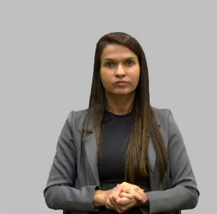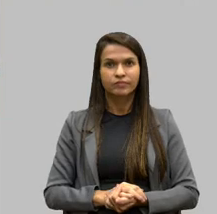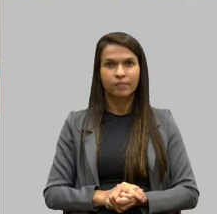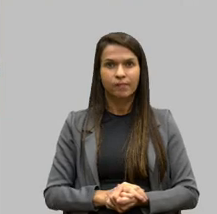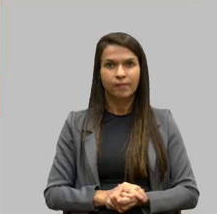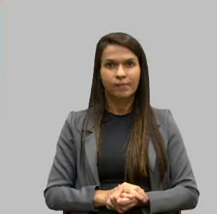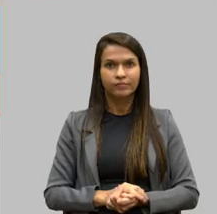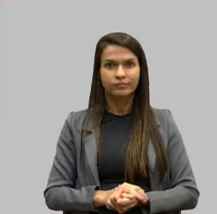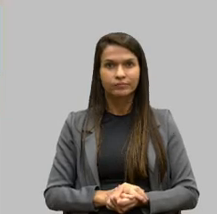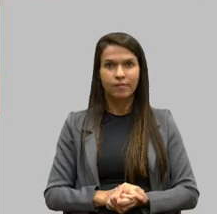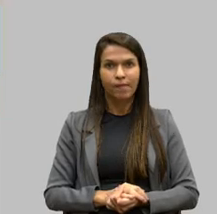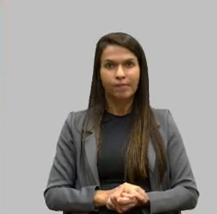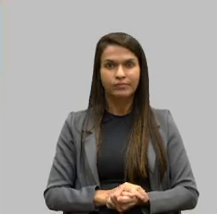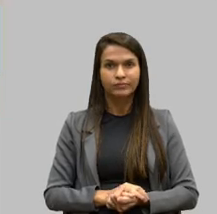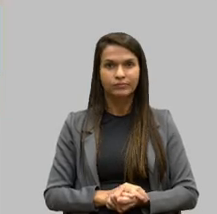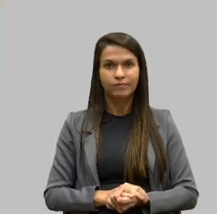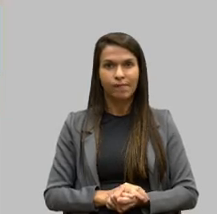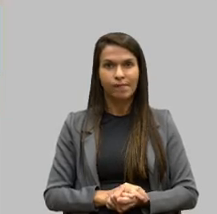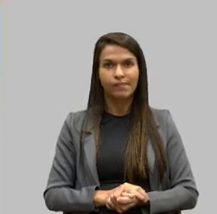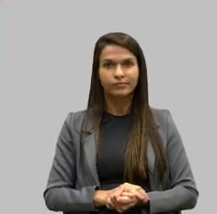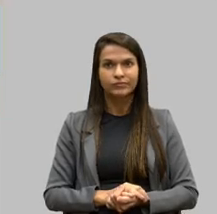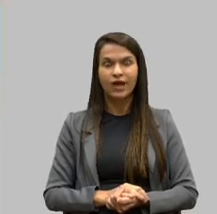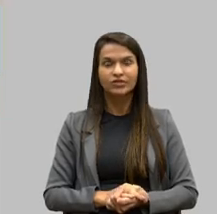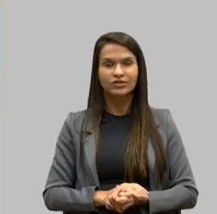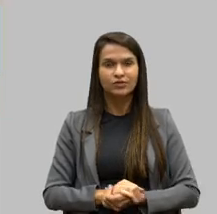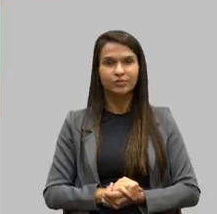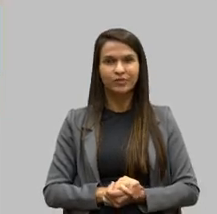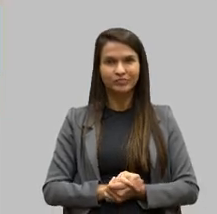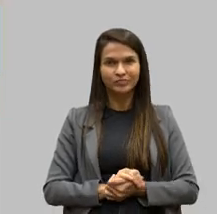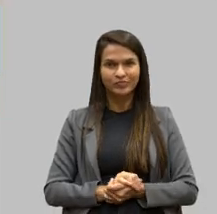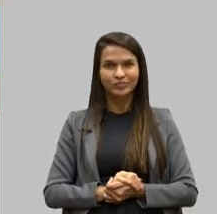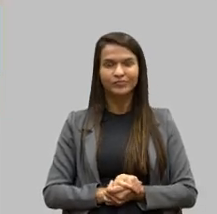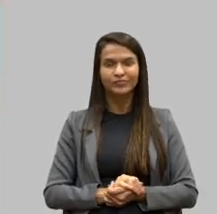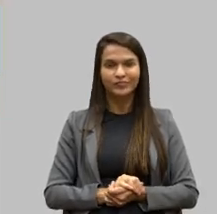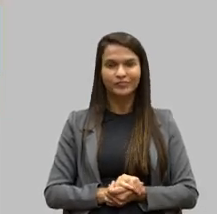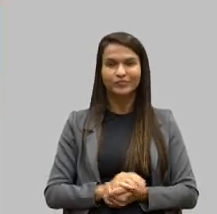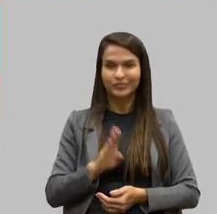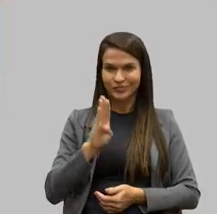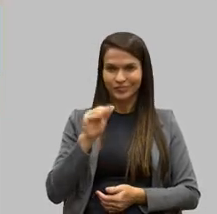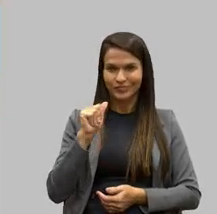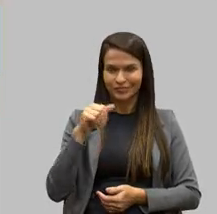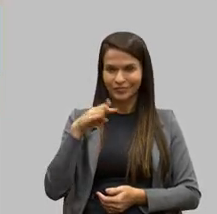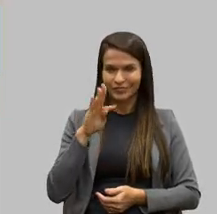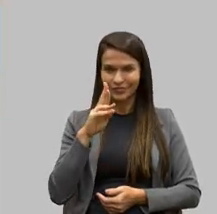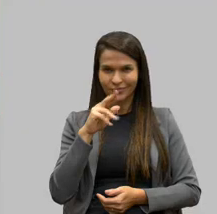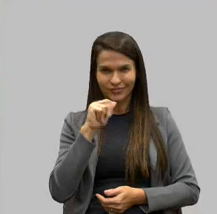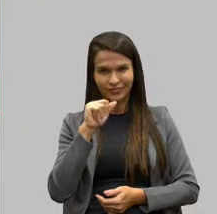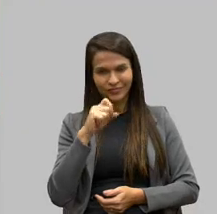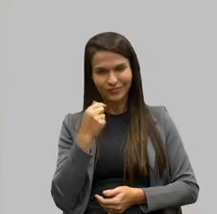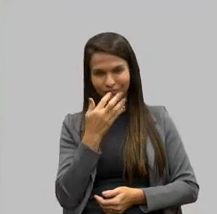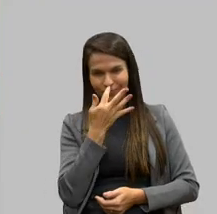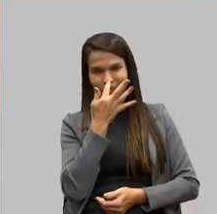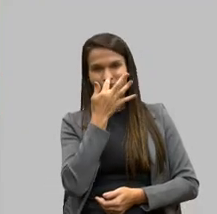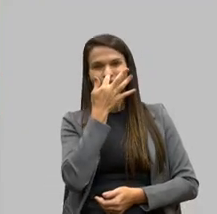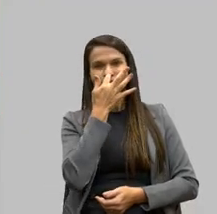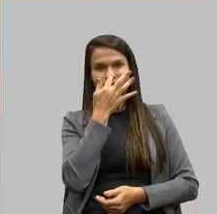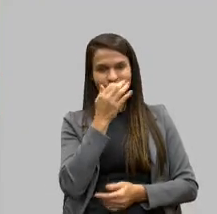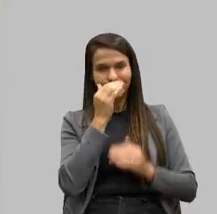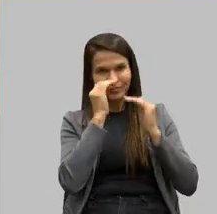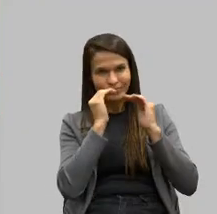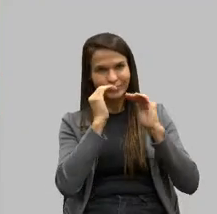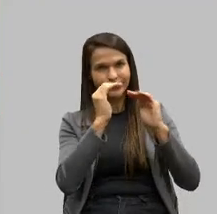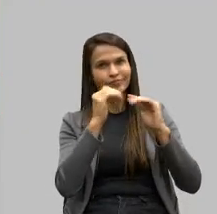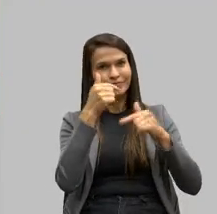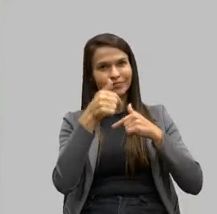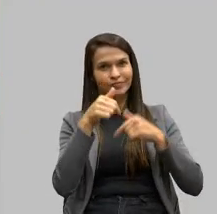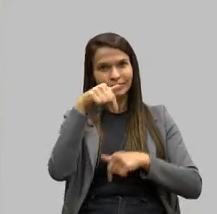Zé La Viola. Senhora Presidente, deputada Beatriz Serqueira, que a gente admira tanto e respeita pela condição dos trabalhos